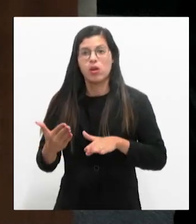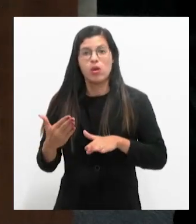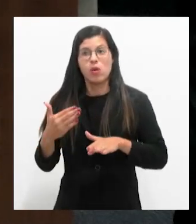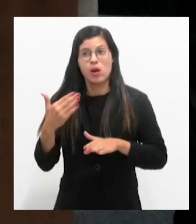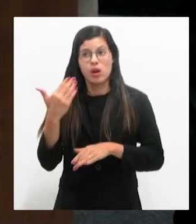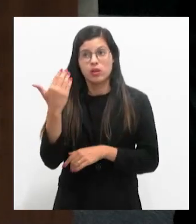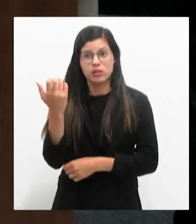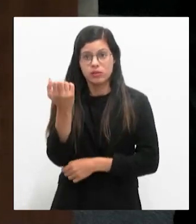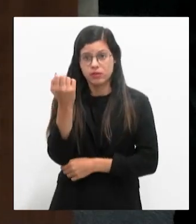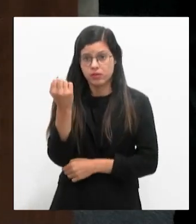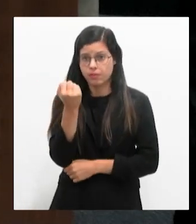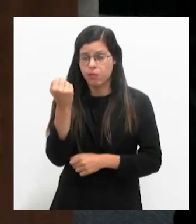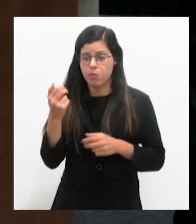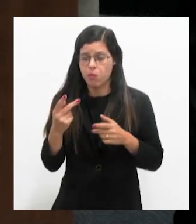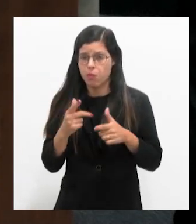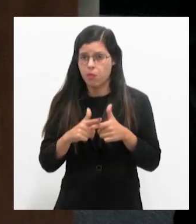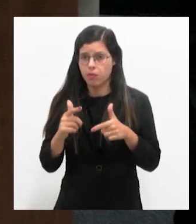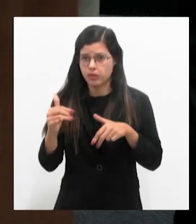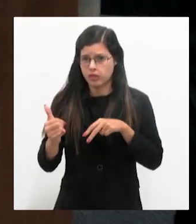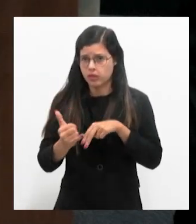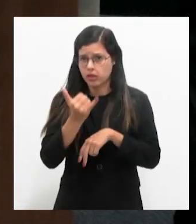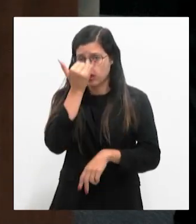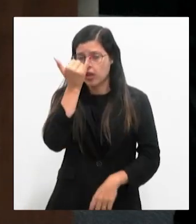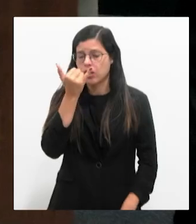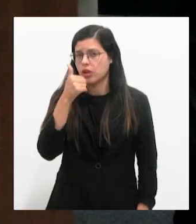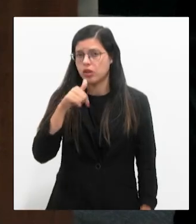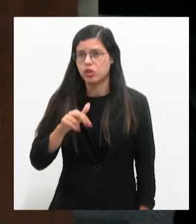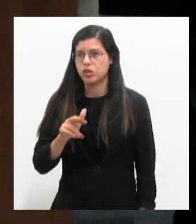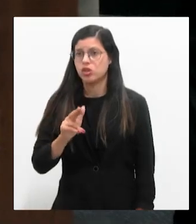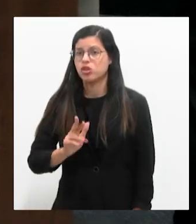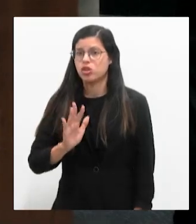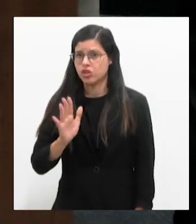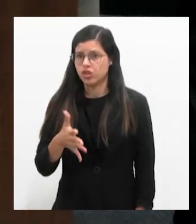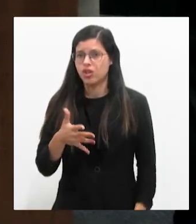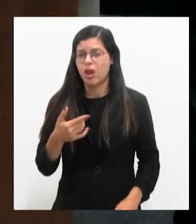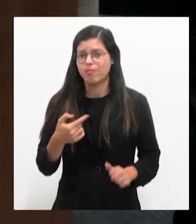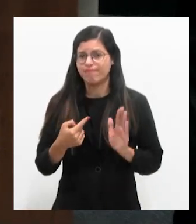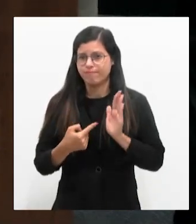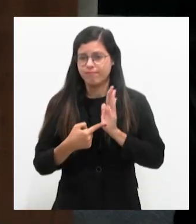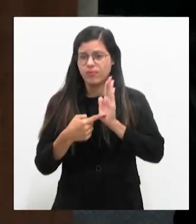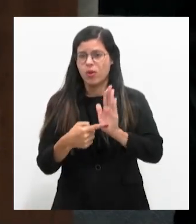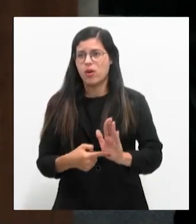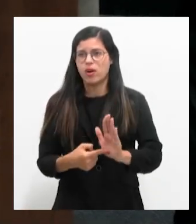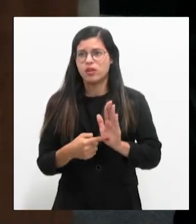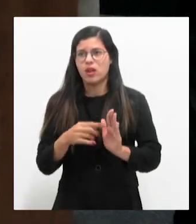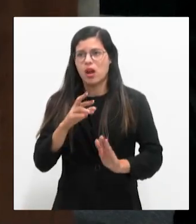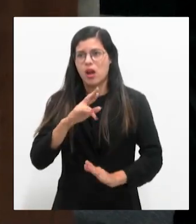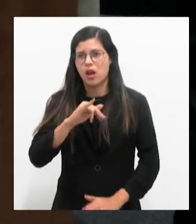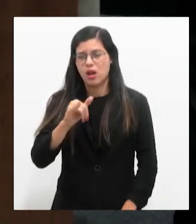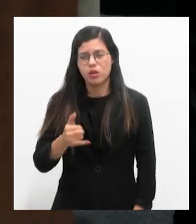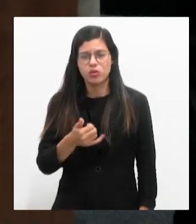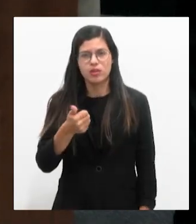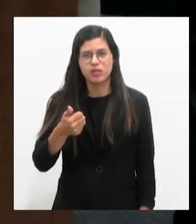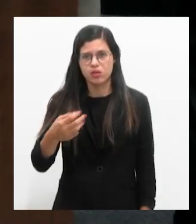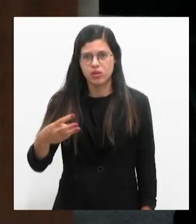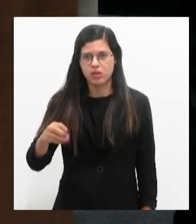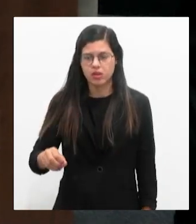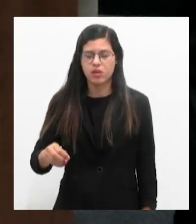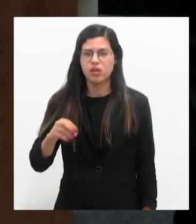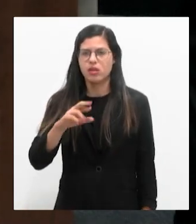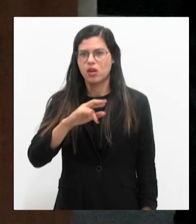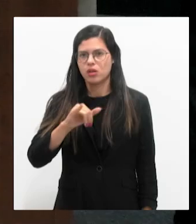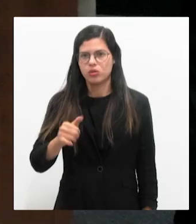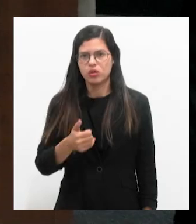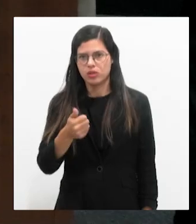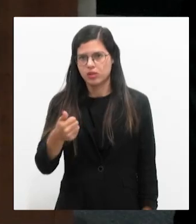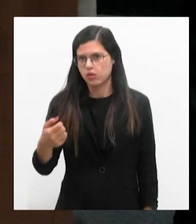acaso, foi uma tragédia anunciada. As rodovias estaduais que cortam ali Nova Friburgo, a RJ 130, a RJ 142,